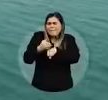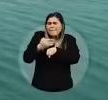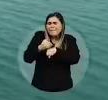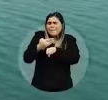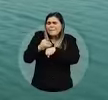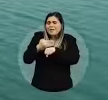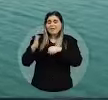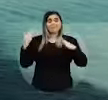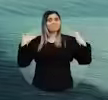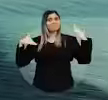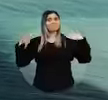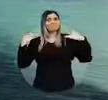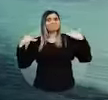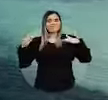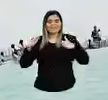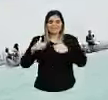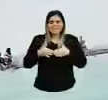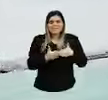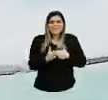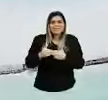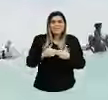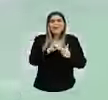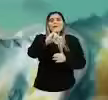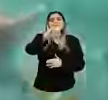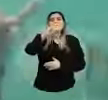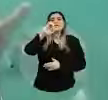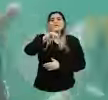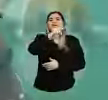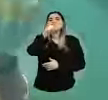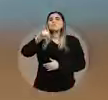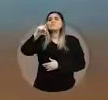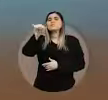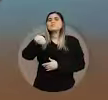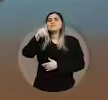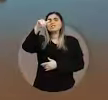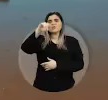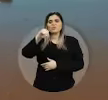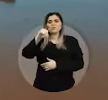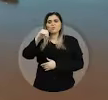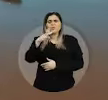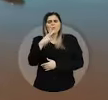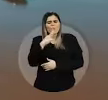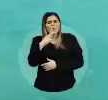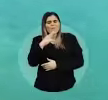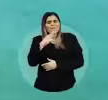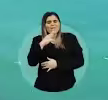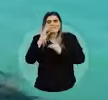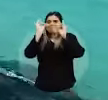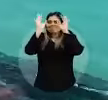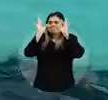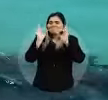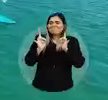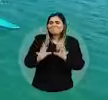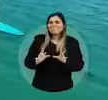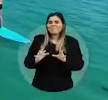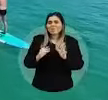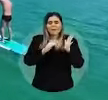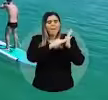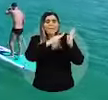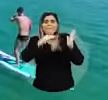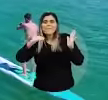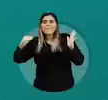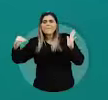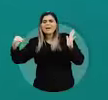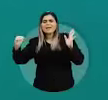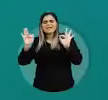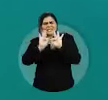aproveitar. Faça um passeio de barco em Picãozinho e dê um mergulho neste paraíso. Curta a calmaria das águas do Caribe de caiaque